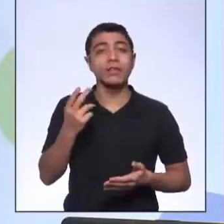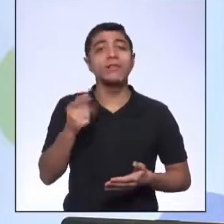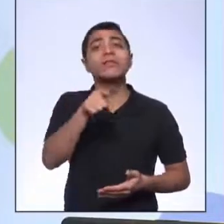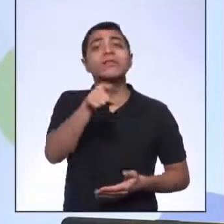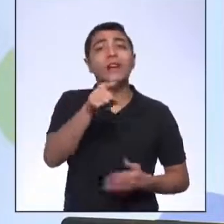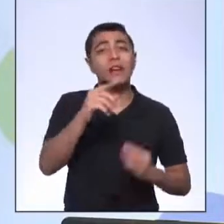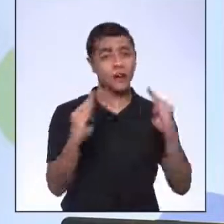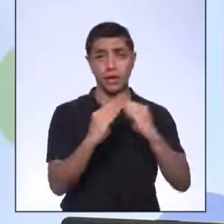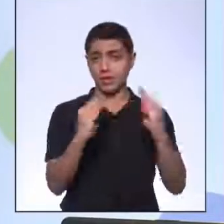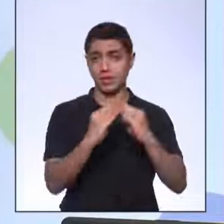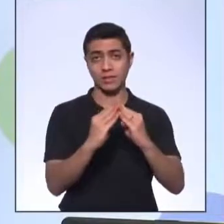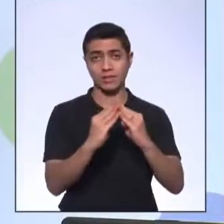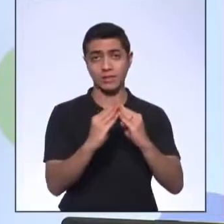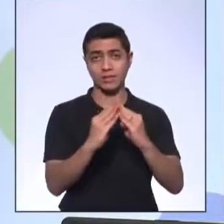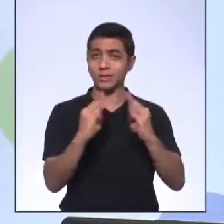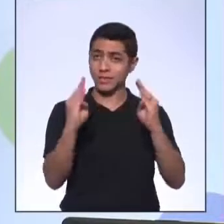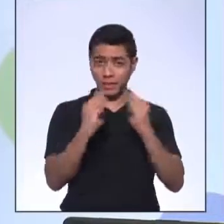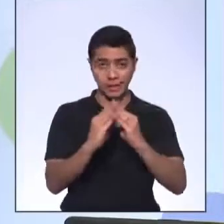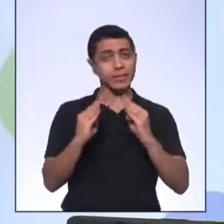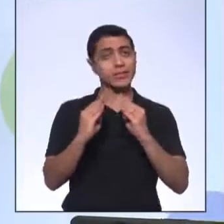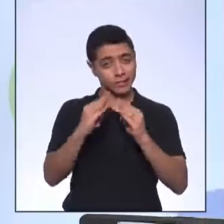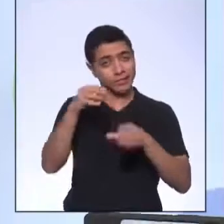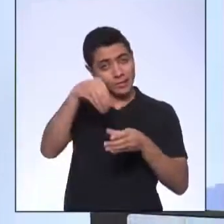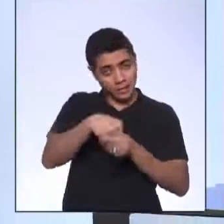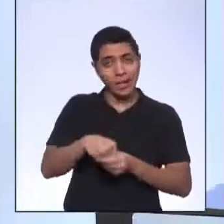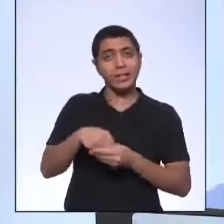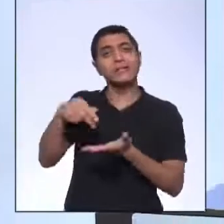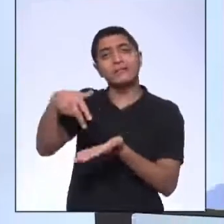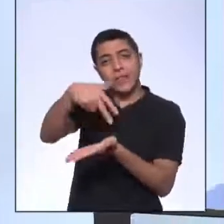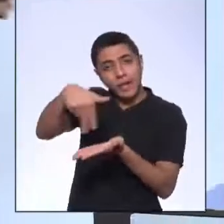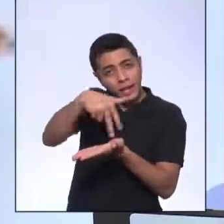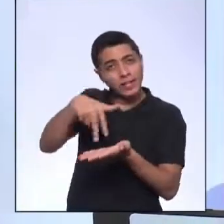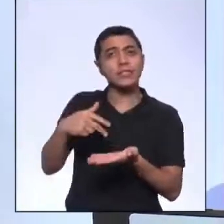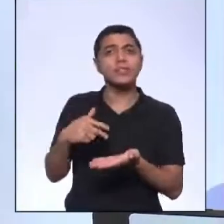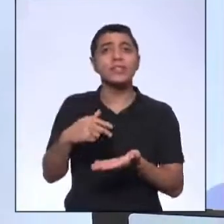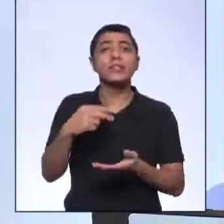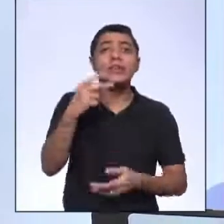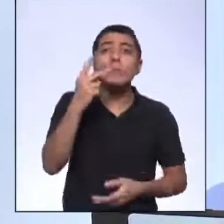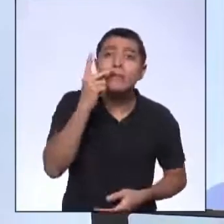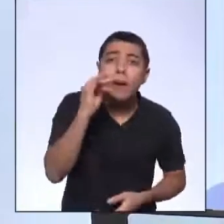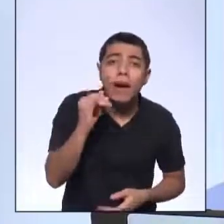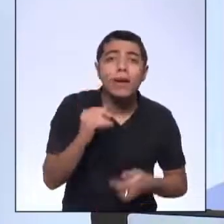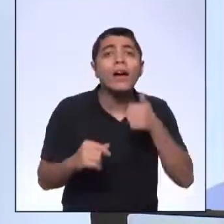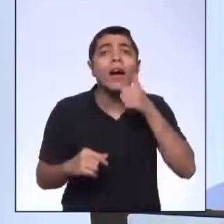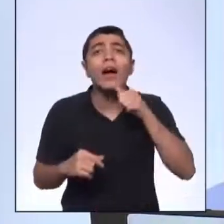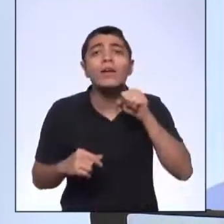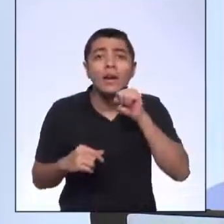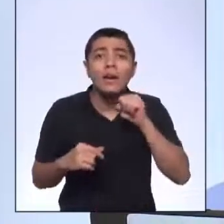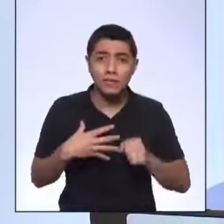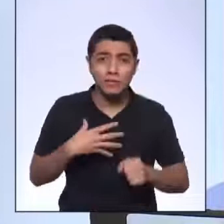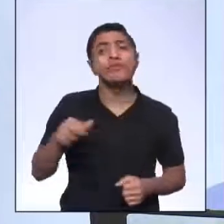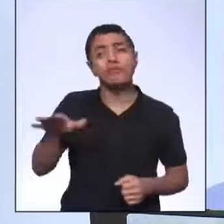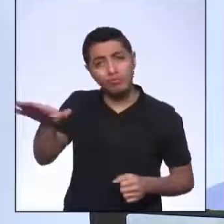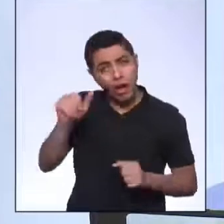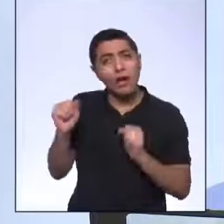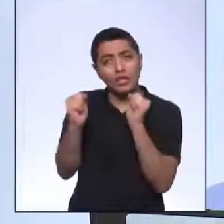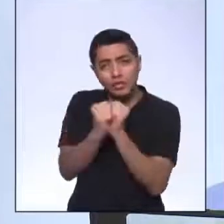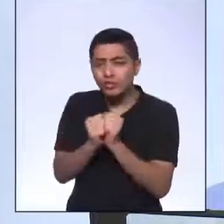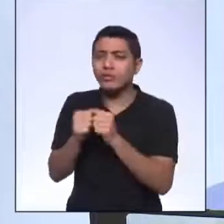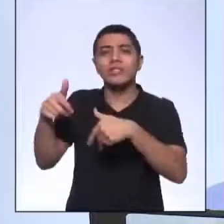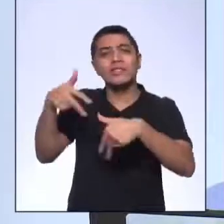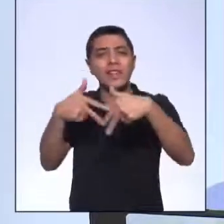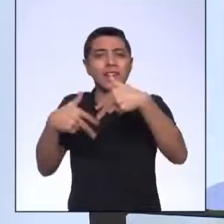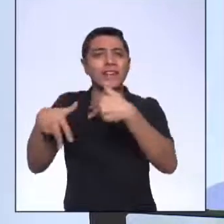ali a gente dança entra a gente em casa sabe pega lá o pai e a mãe não é o filhinho dança junto